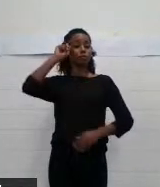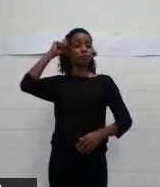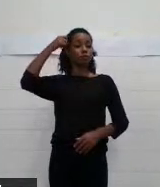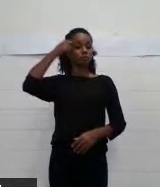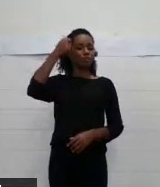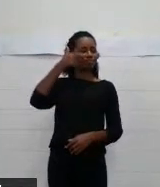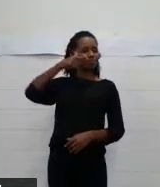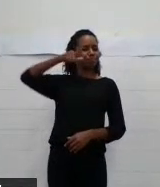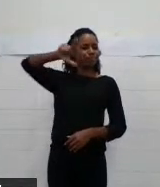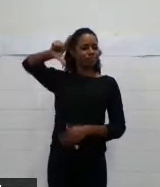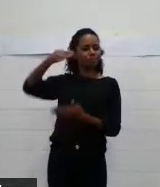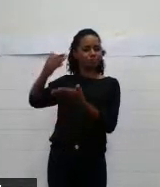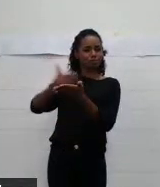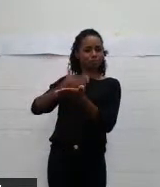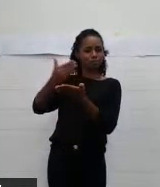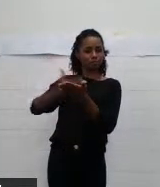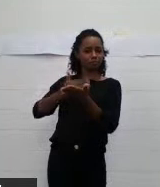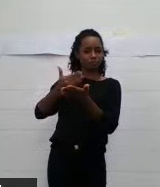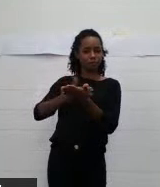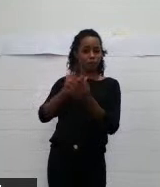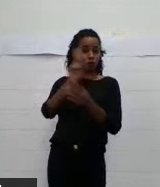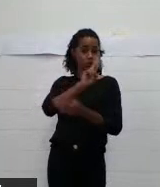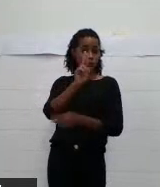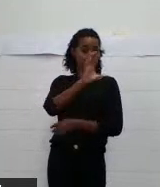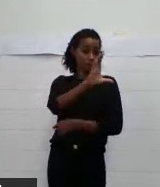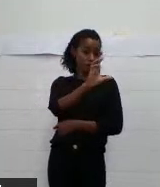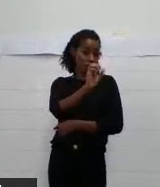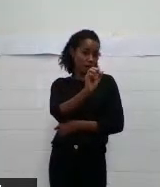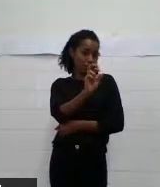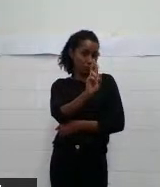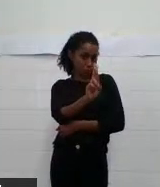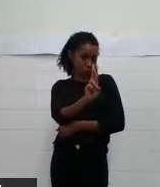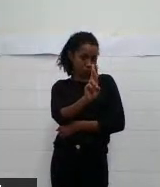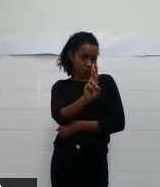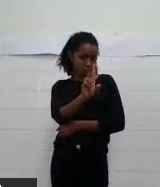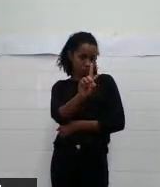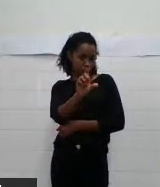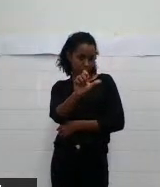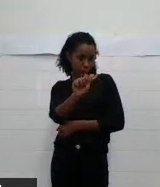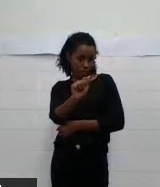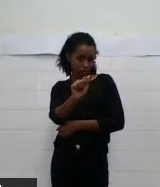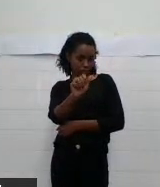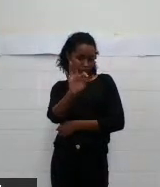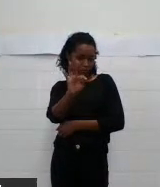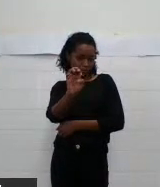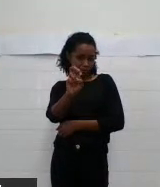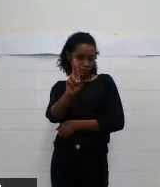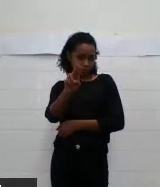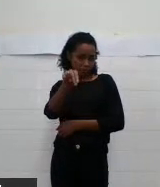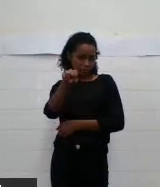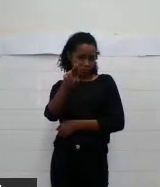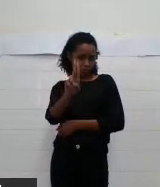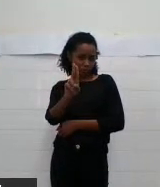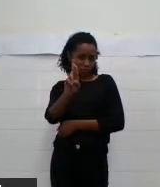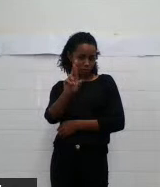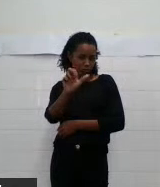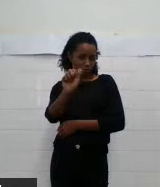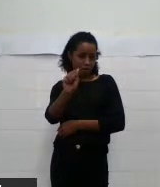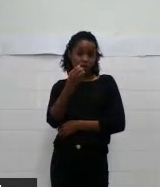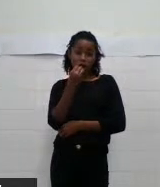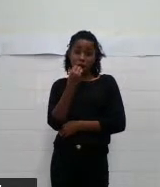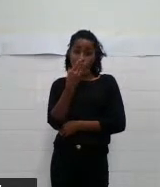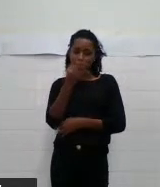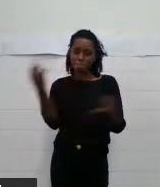Geni Guimarães, A Cor da Ternura, inclusive é muito bom para a educação básica, como a personagem na Cor